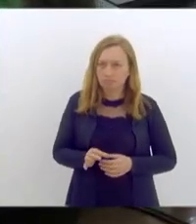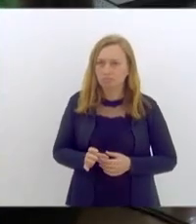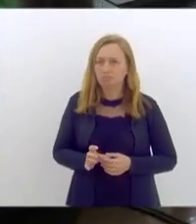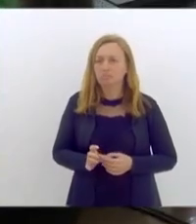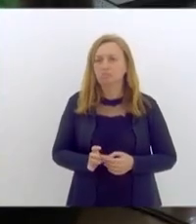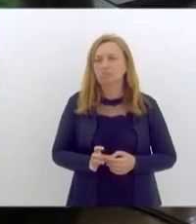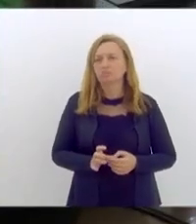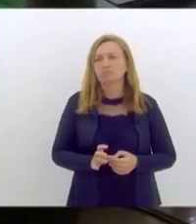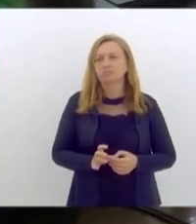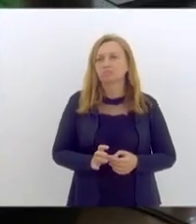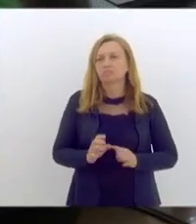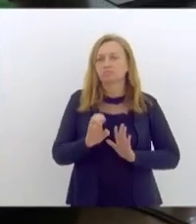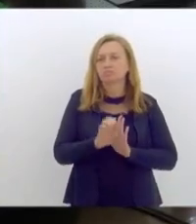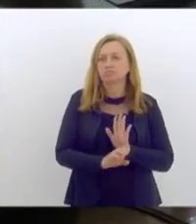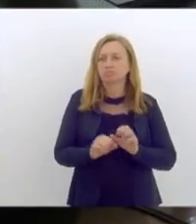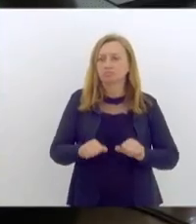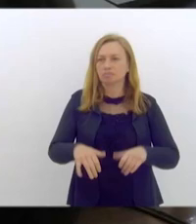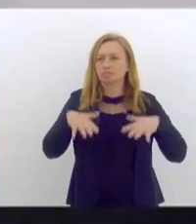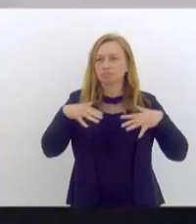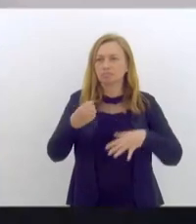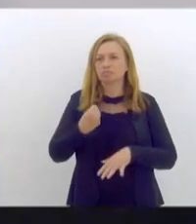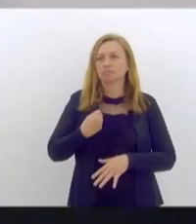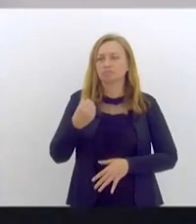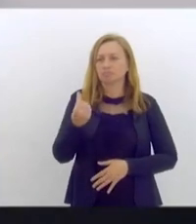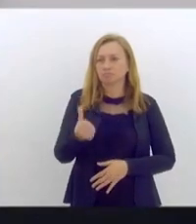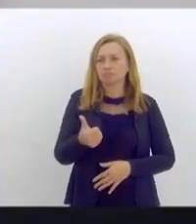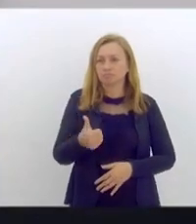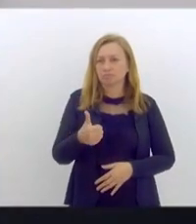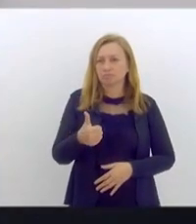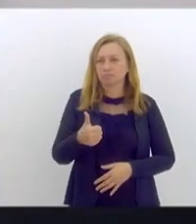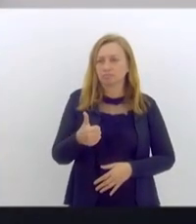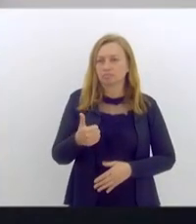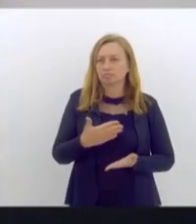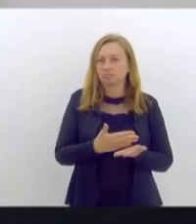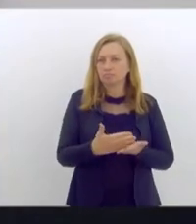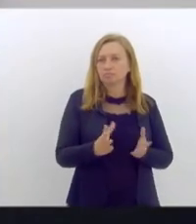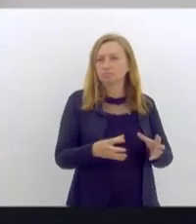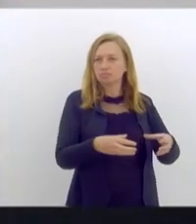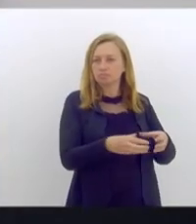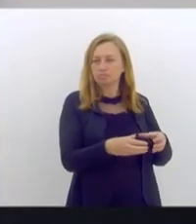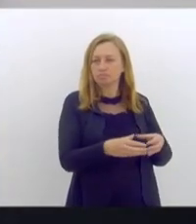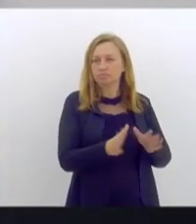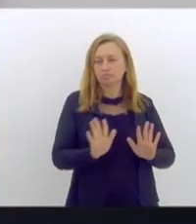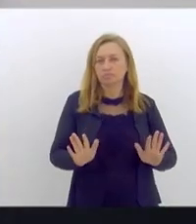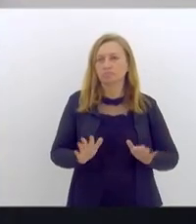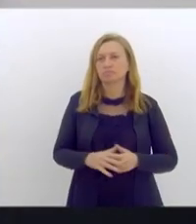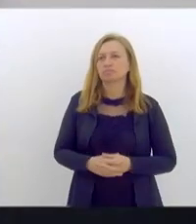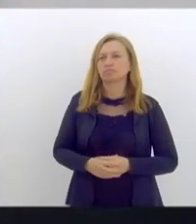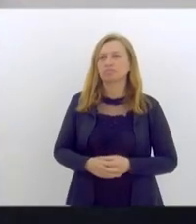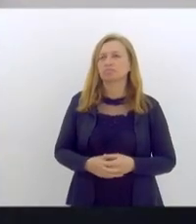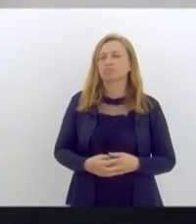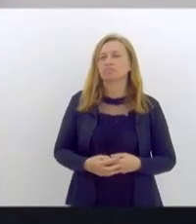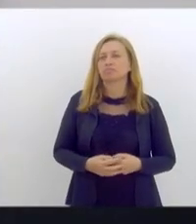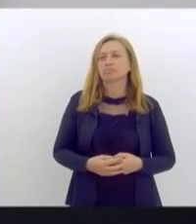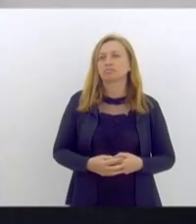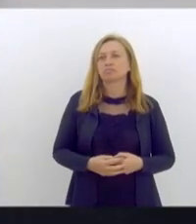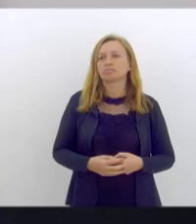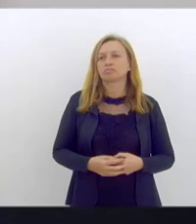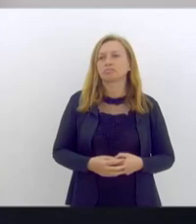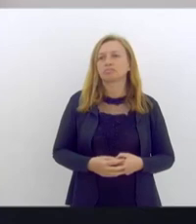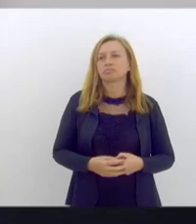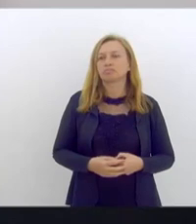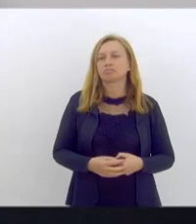é emenda de plenário número um porque a senhora começou pelas comissões e mas olha só eu queria dizer o seguinte